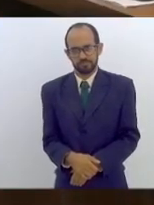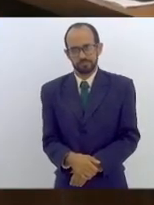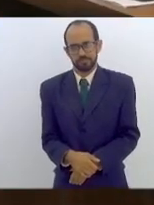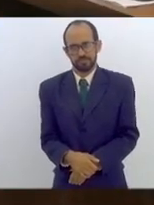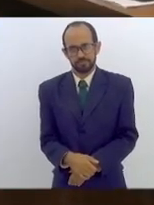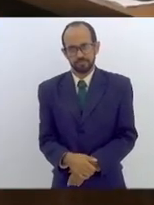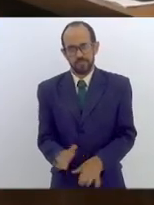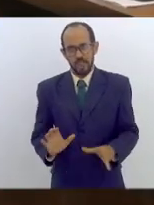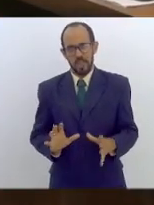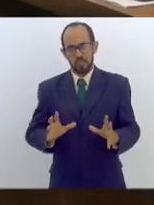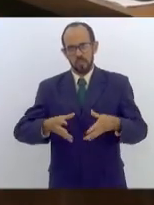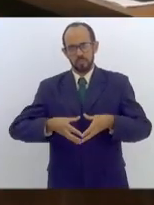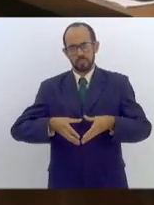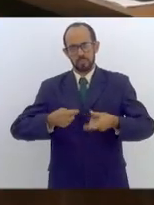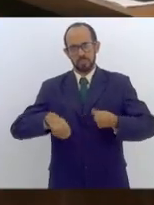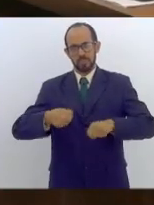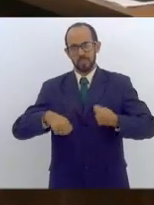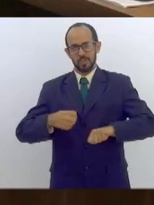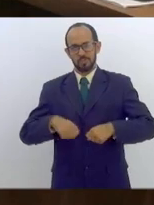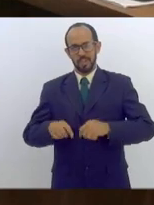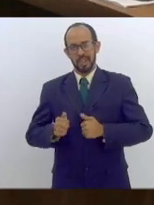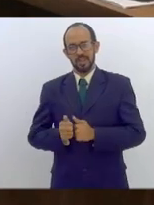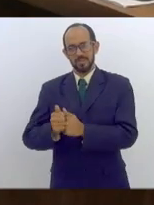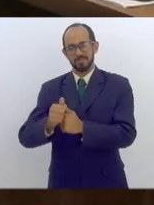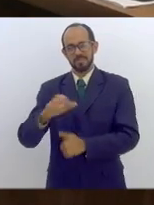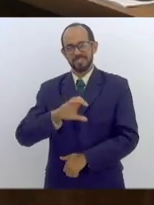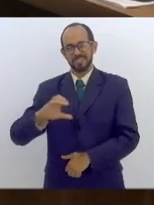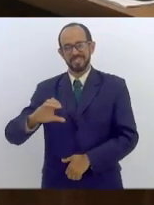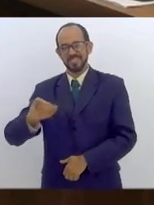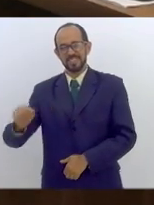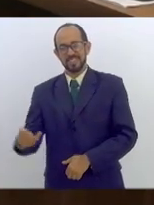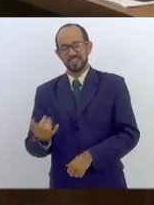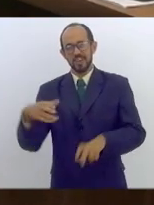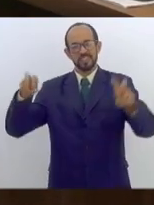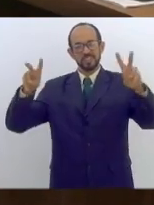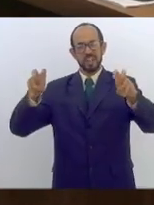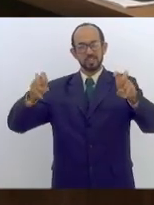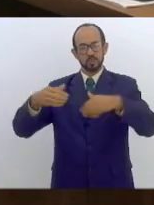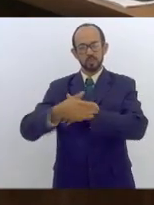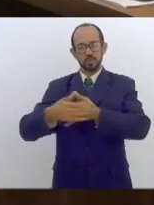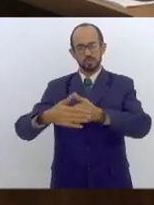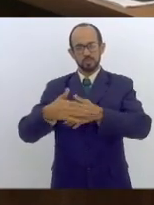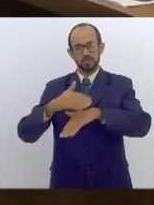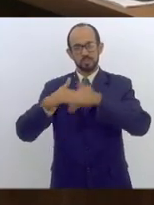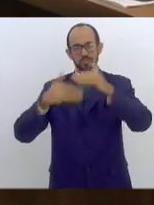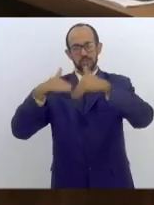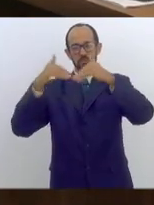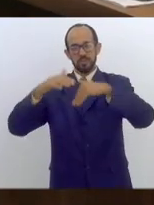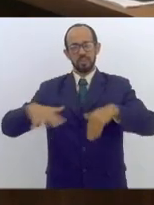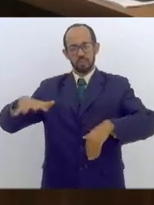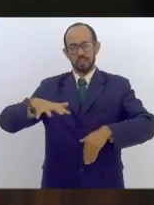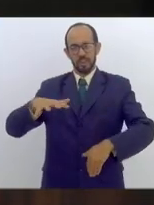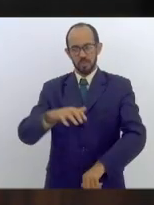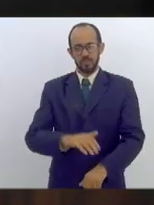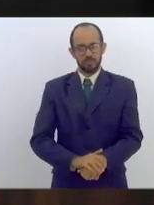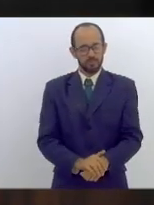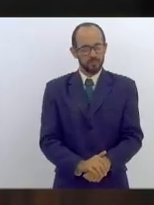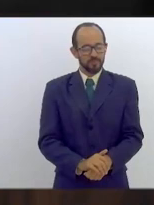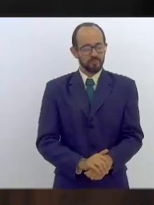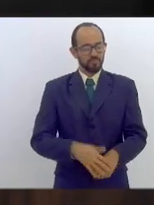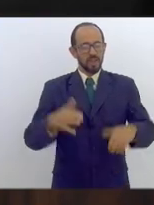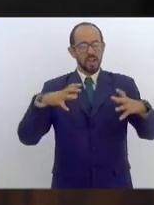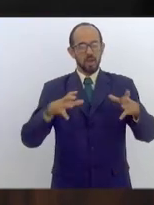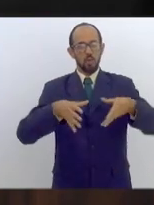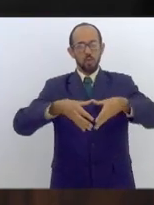Uma Comissão de Economia acompanha o parecer da Comissão de Assuntos Municipais e Desenvolvimento Regional. Pela Comissão de